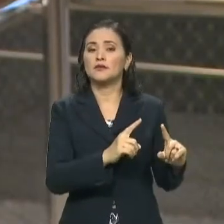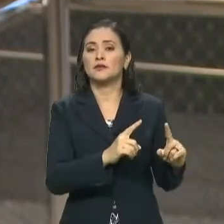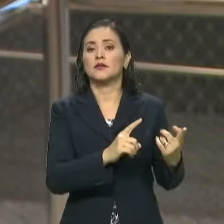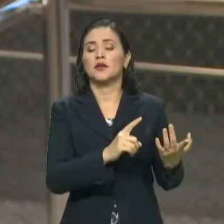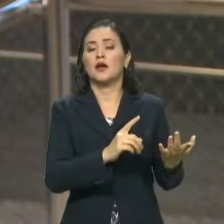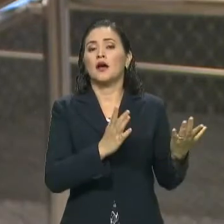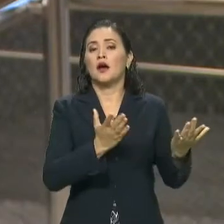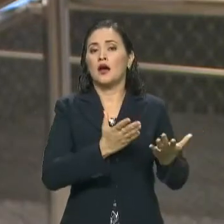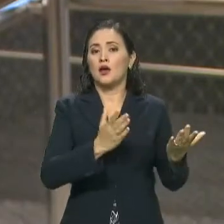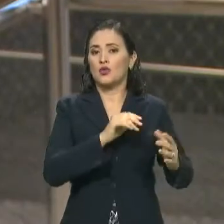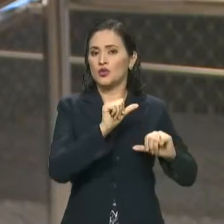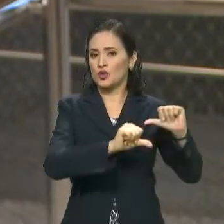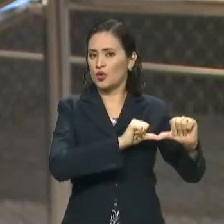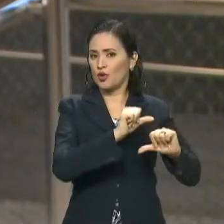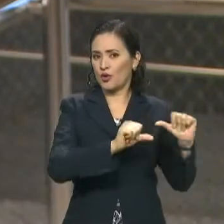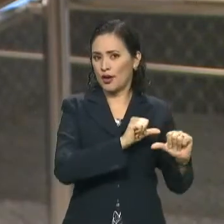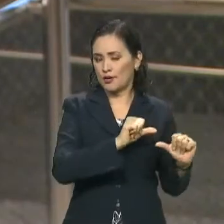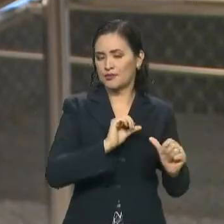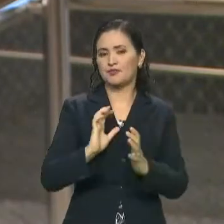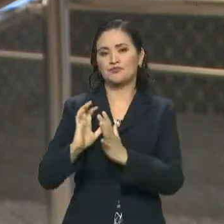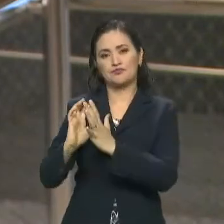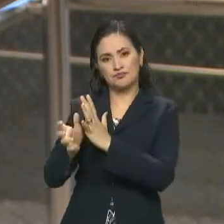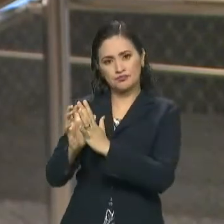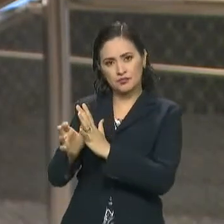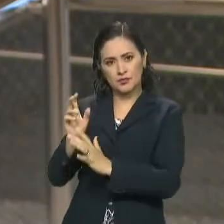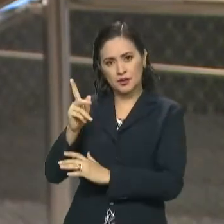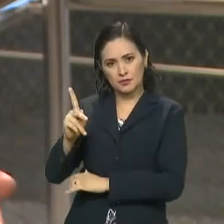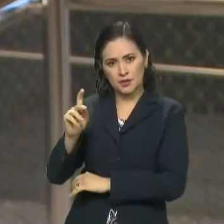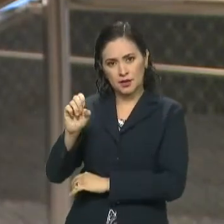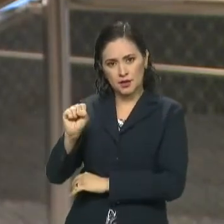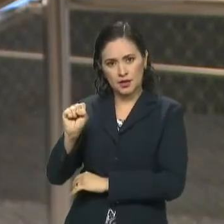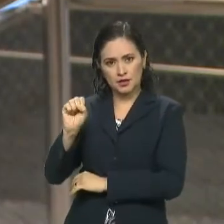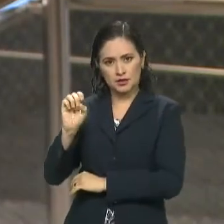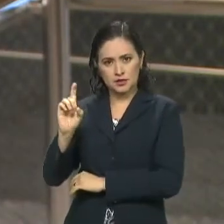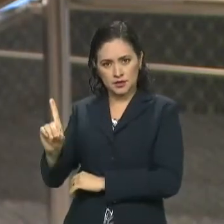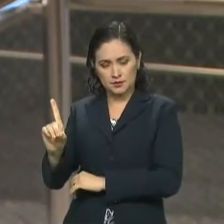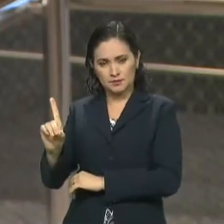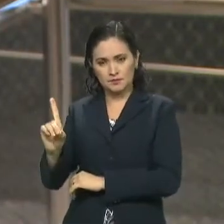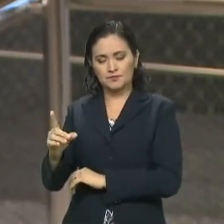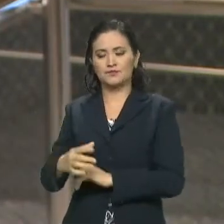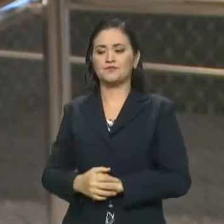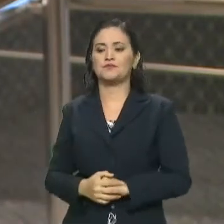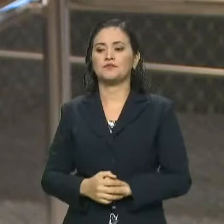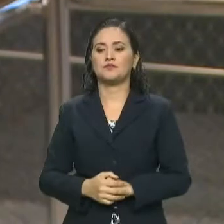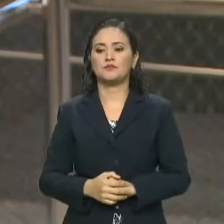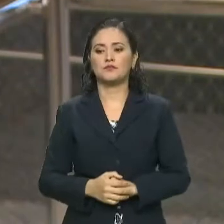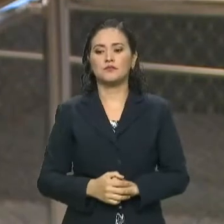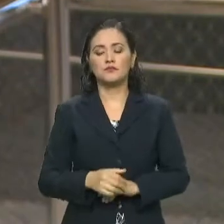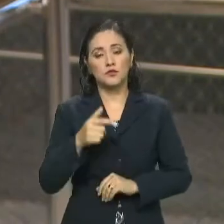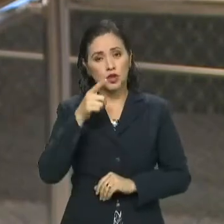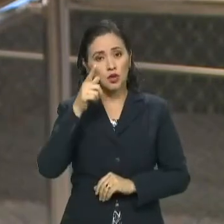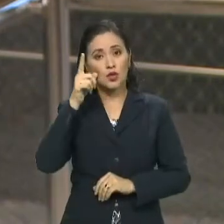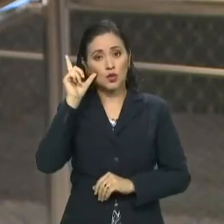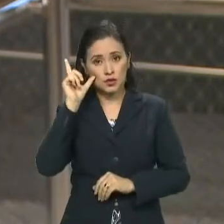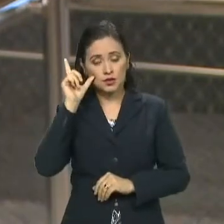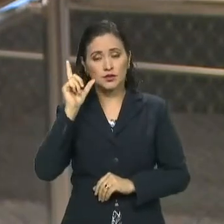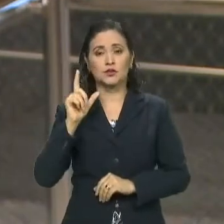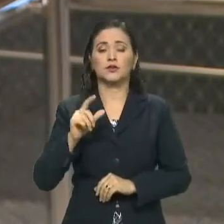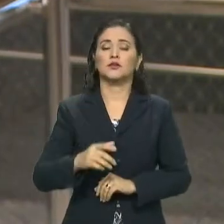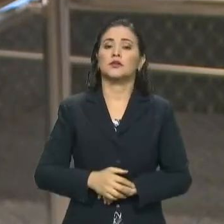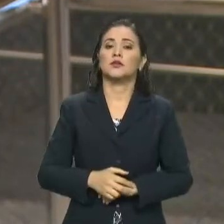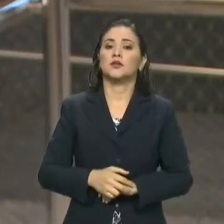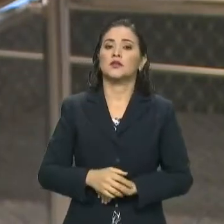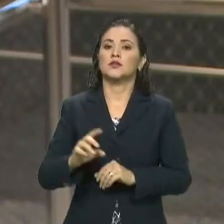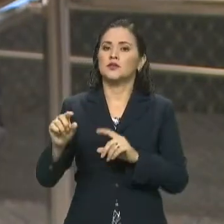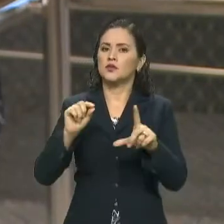mas ingressarei no PSD. E ali ontem avivamos a candidatura do